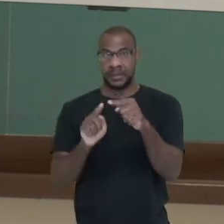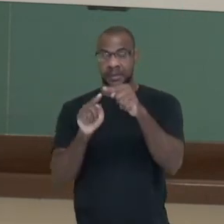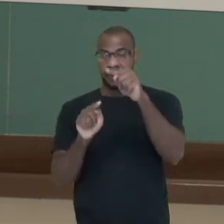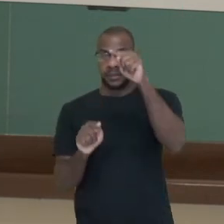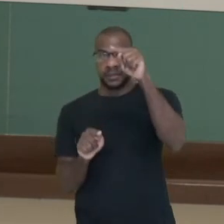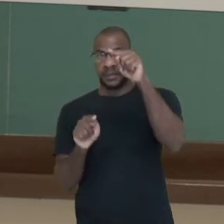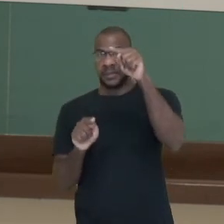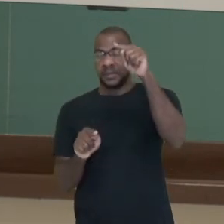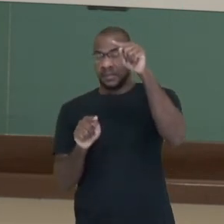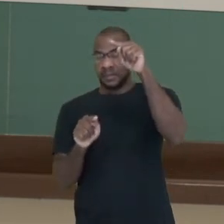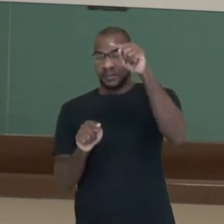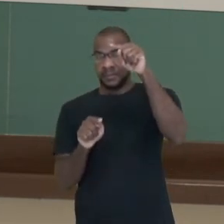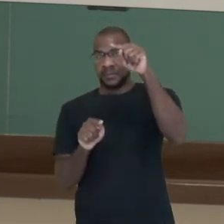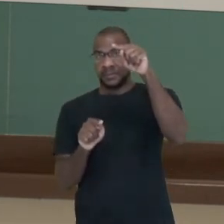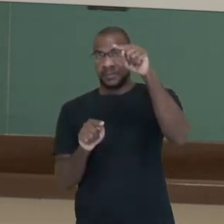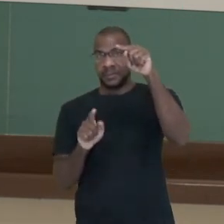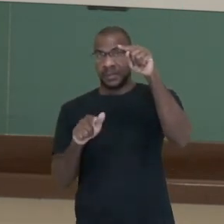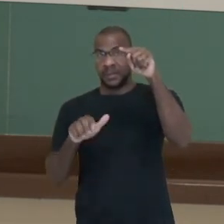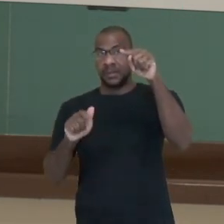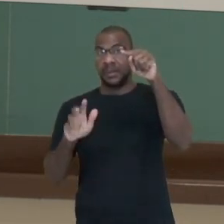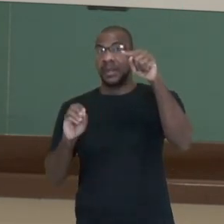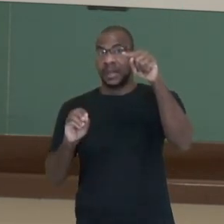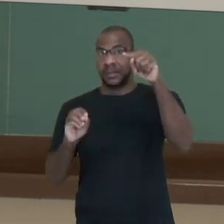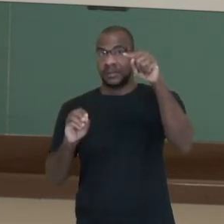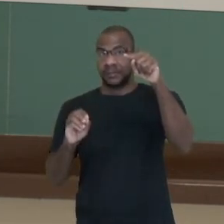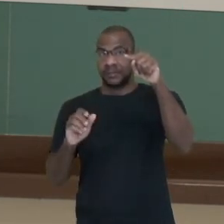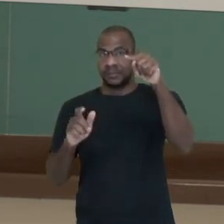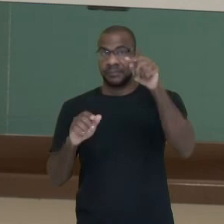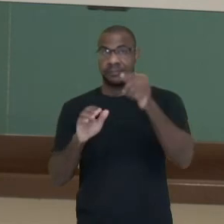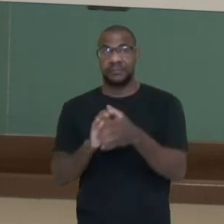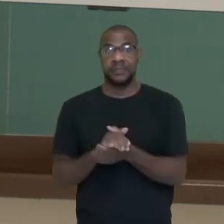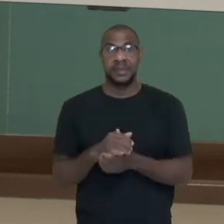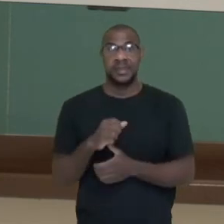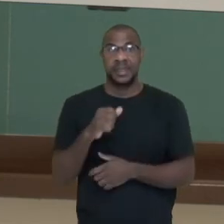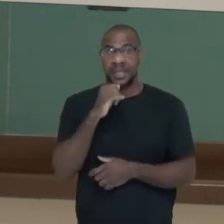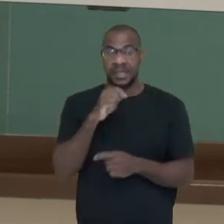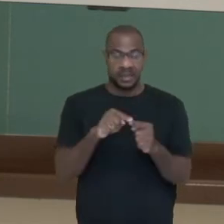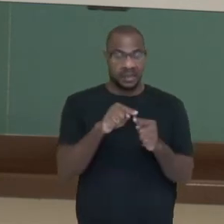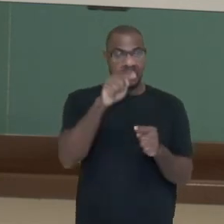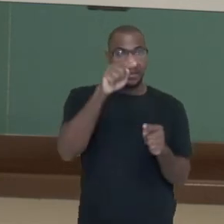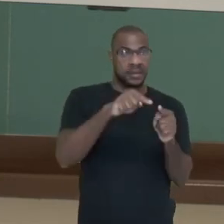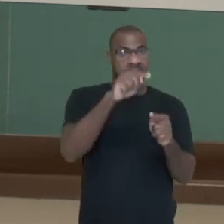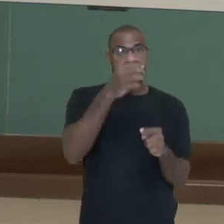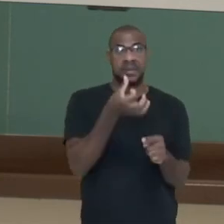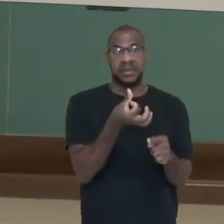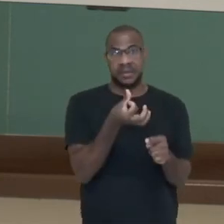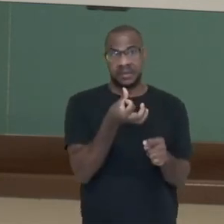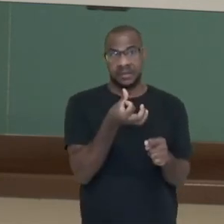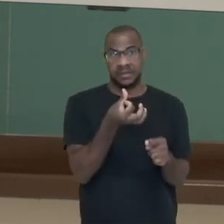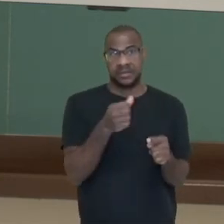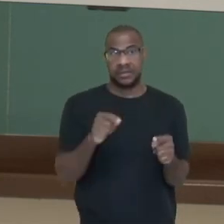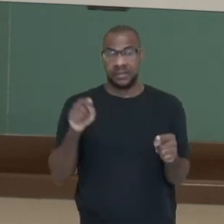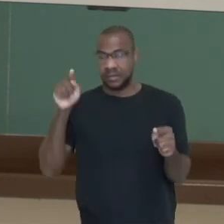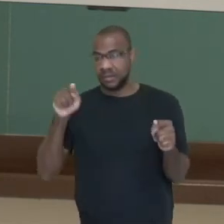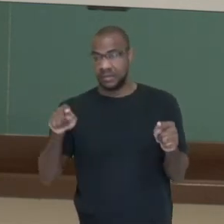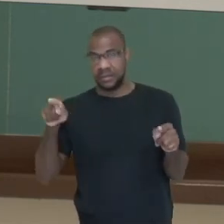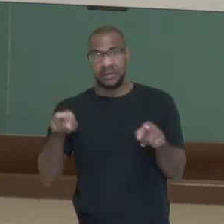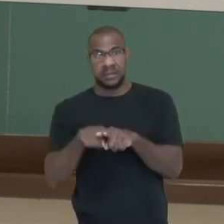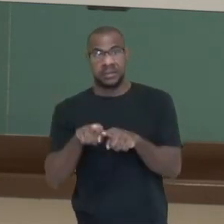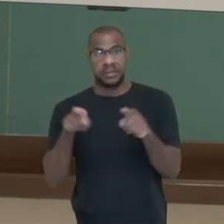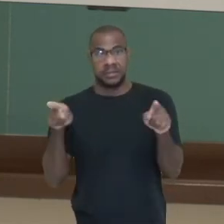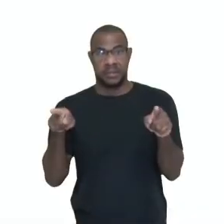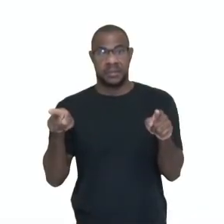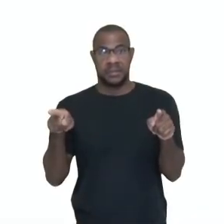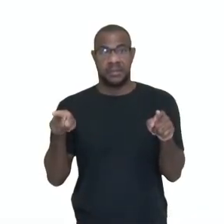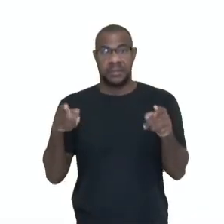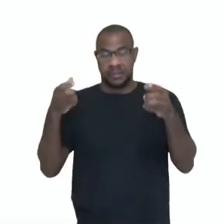lados do quadrado. Então, como é que eu vou fazer? Se aqui vale 6 centímetros, aqui também, e ele fala